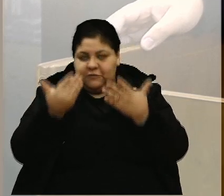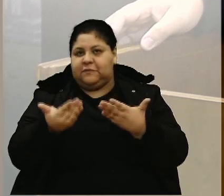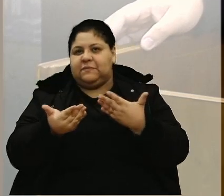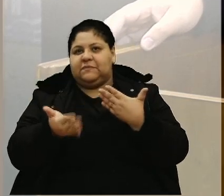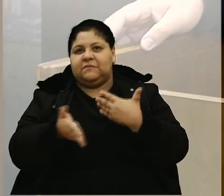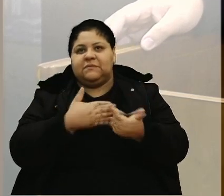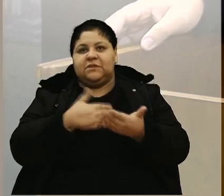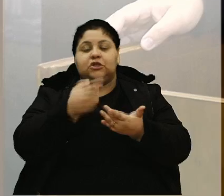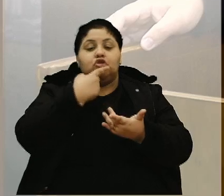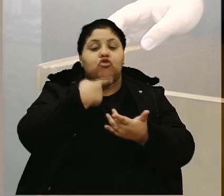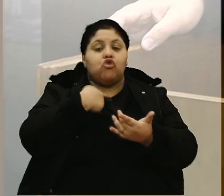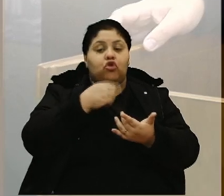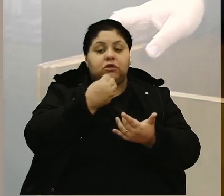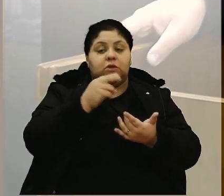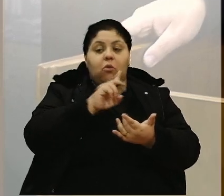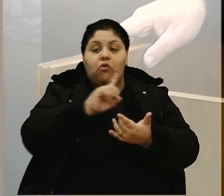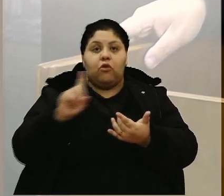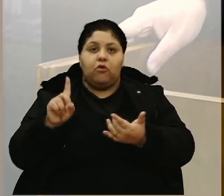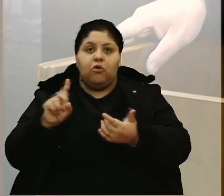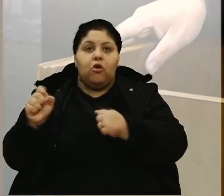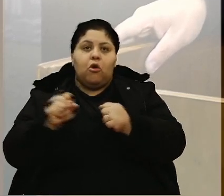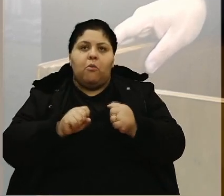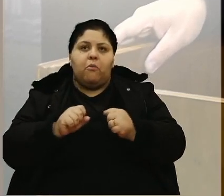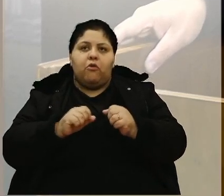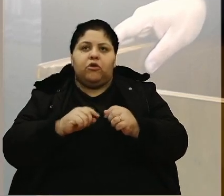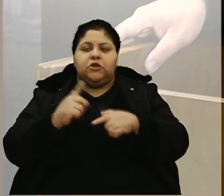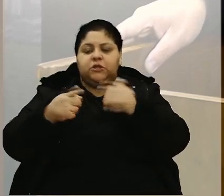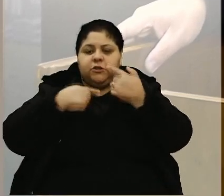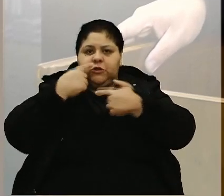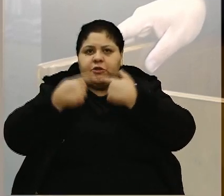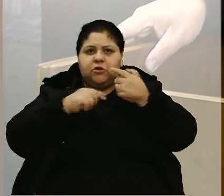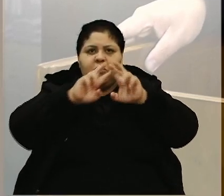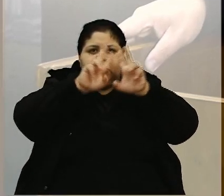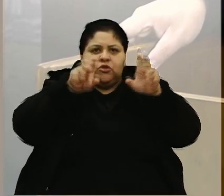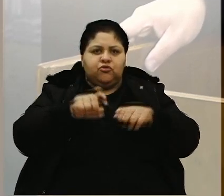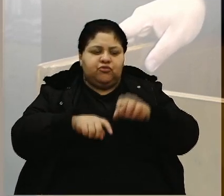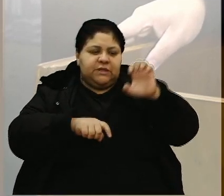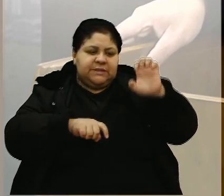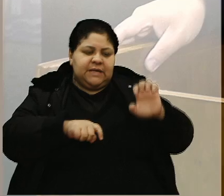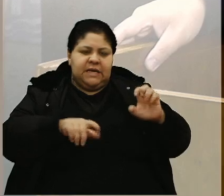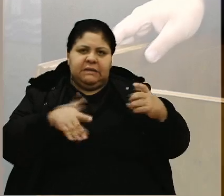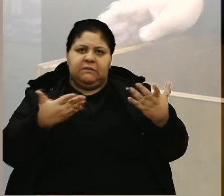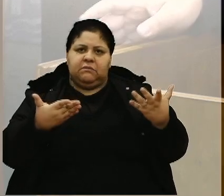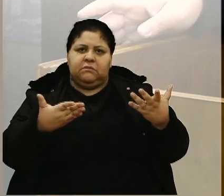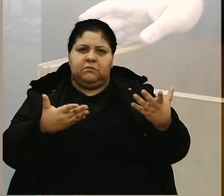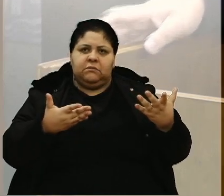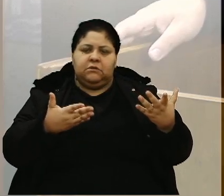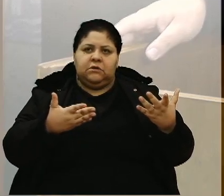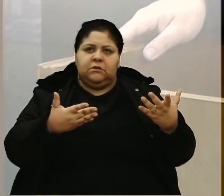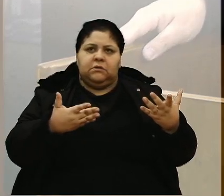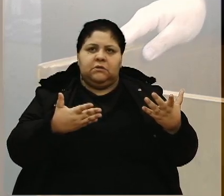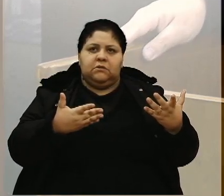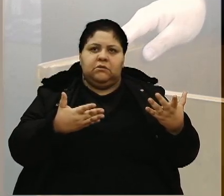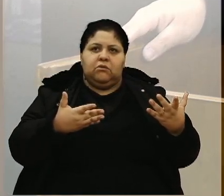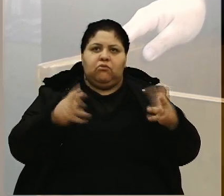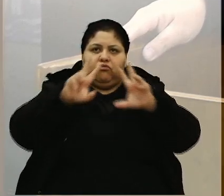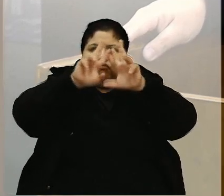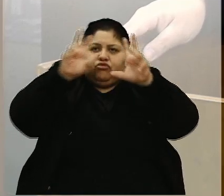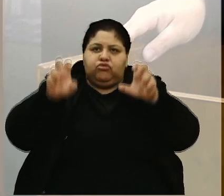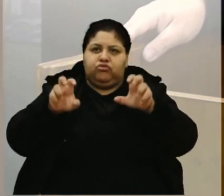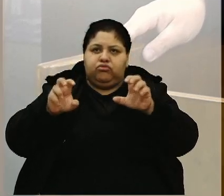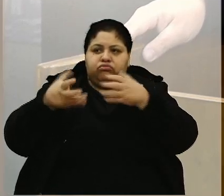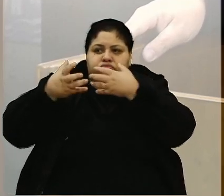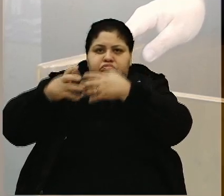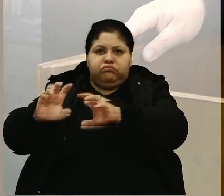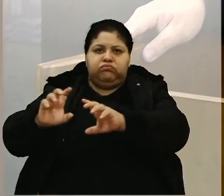independente se gosta ou não. Eu posso vir aqui criticar as pautas da esquerda, as pautas da oposição, o